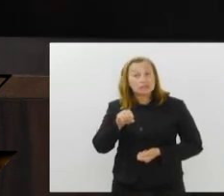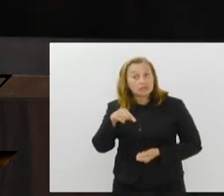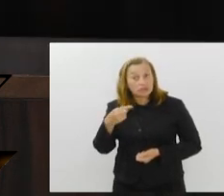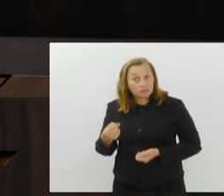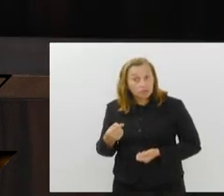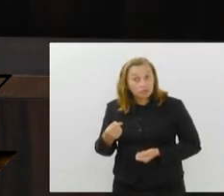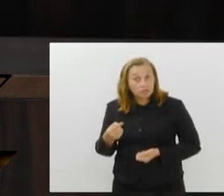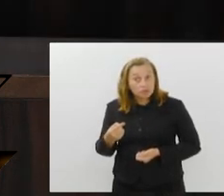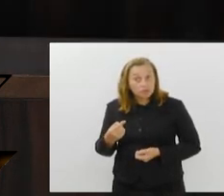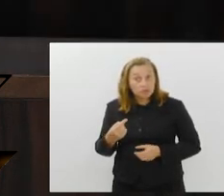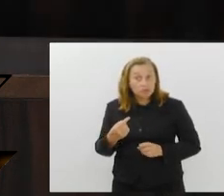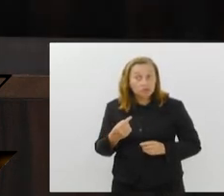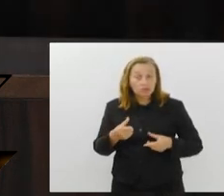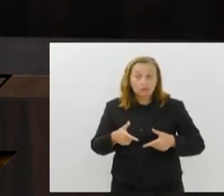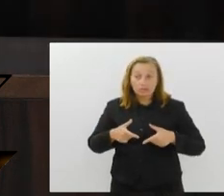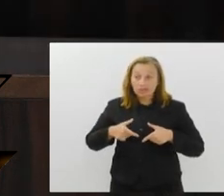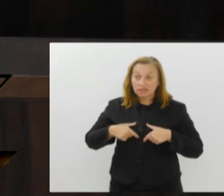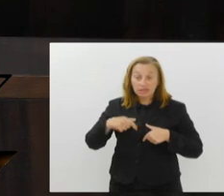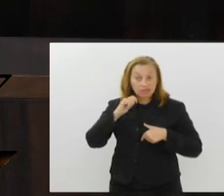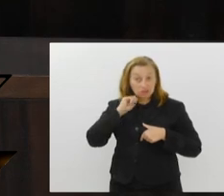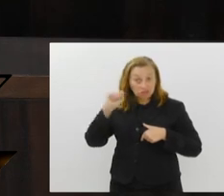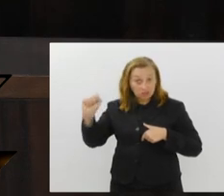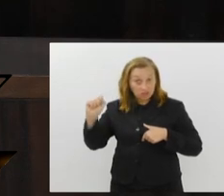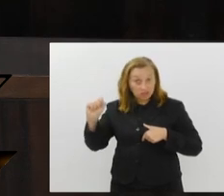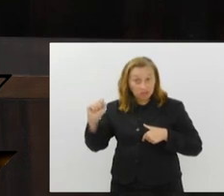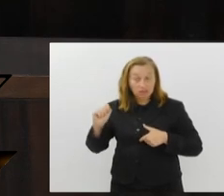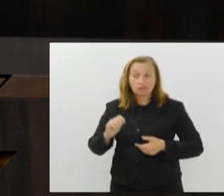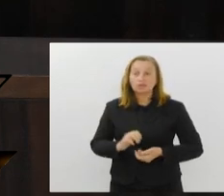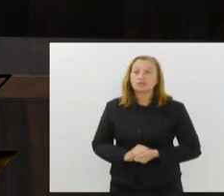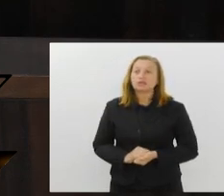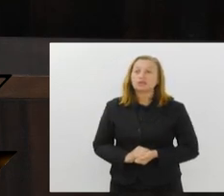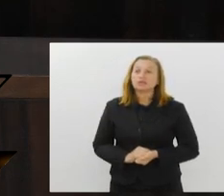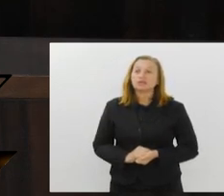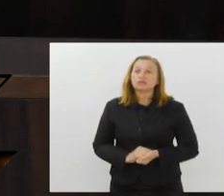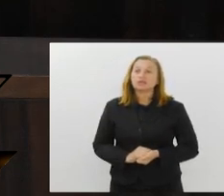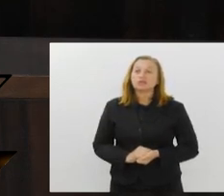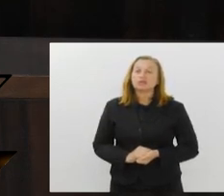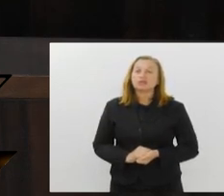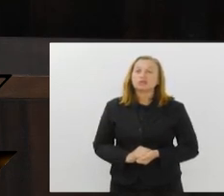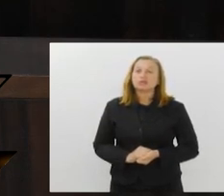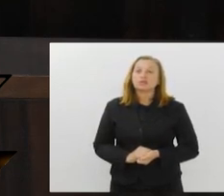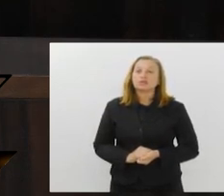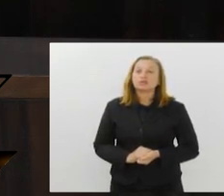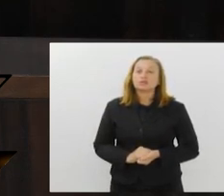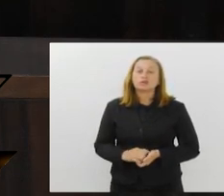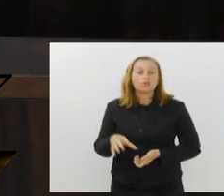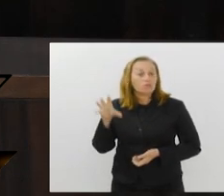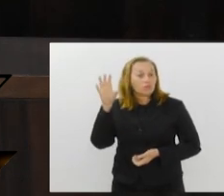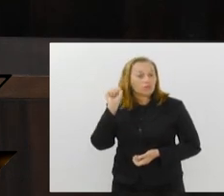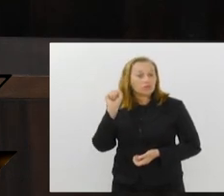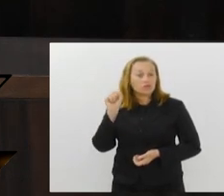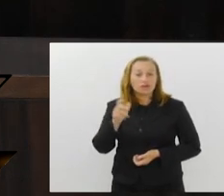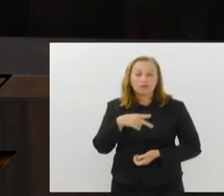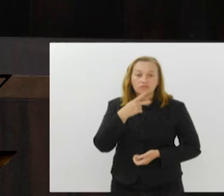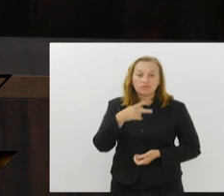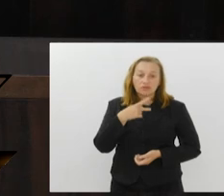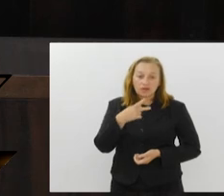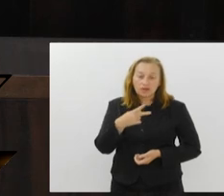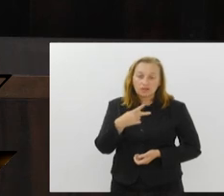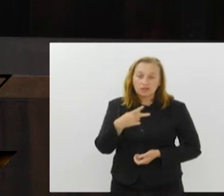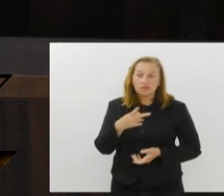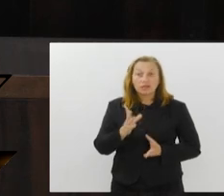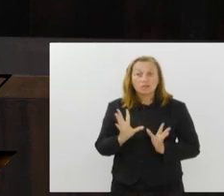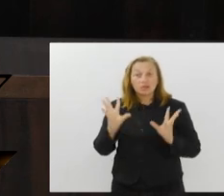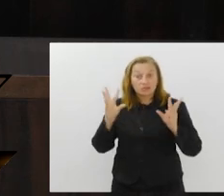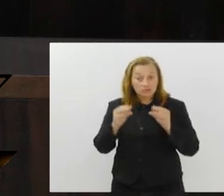de receber a medalha depois de receber a medalha Tiradentes vamos ouvir as palavras para fechar o